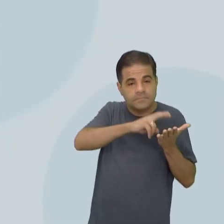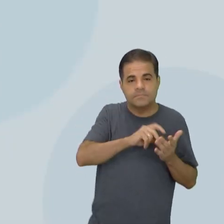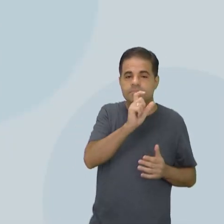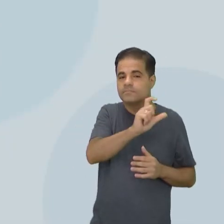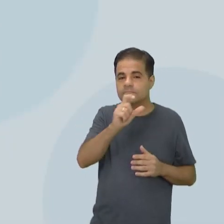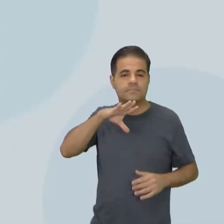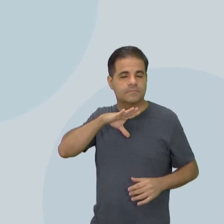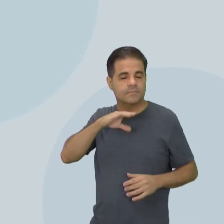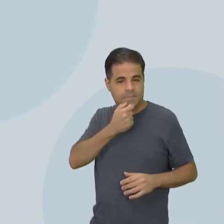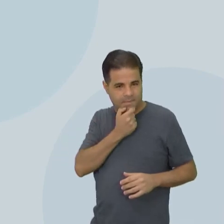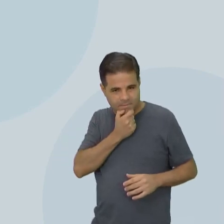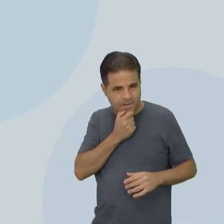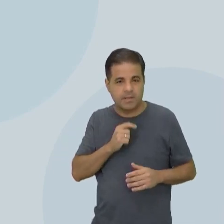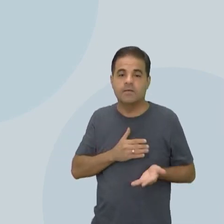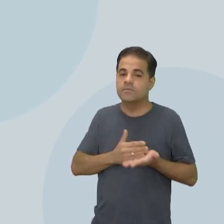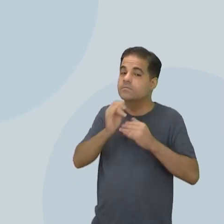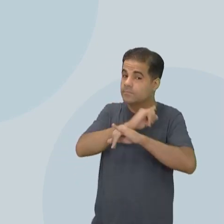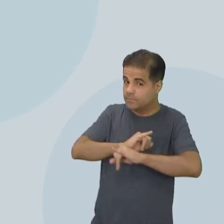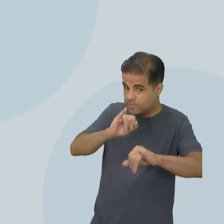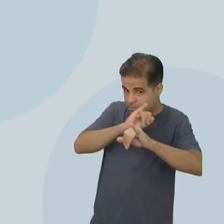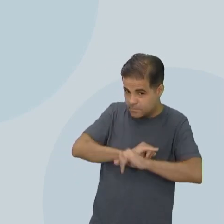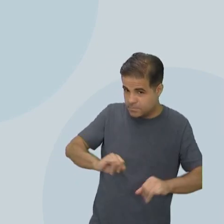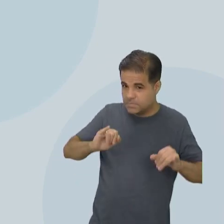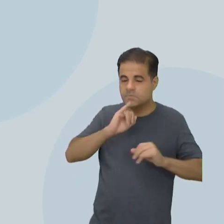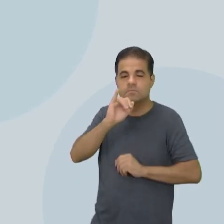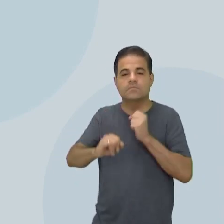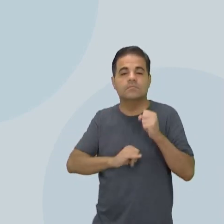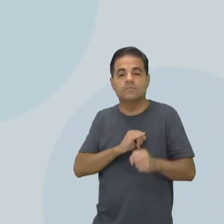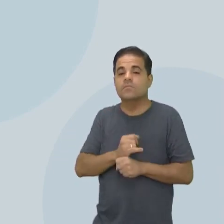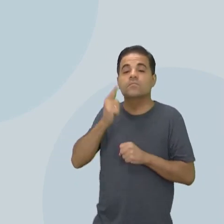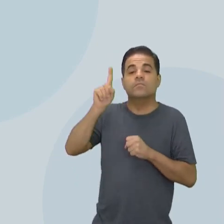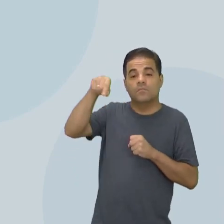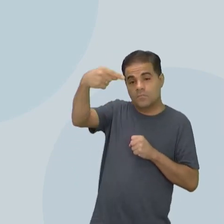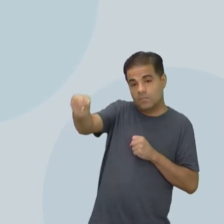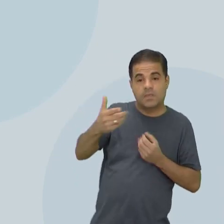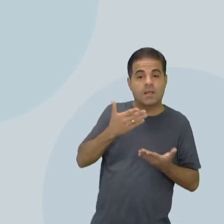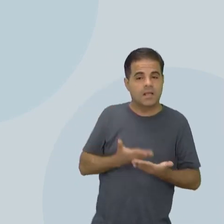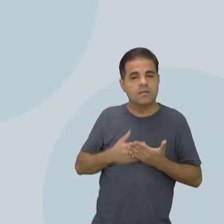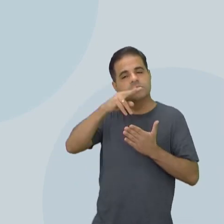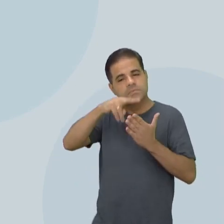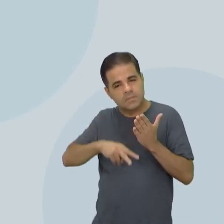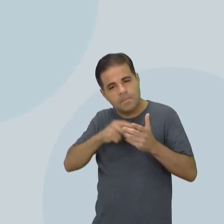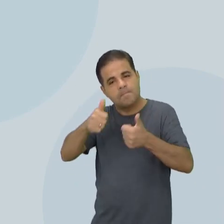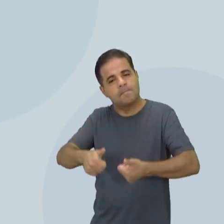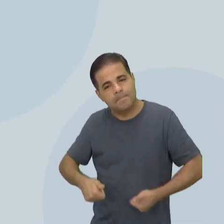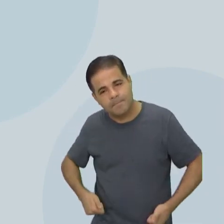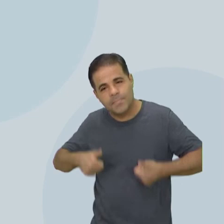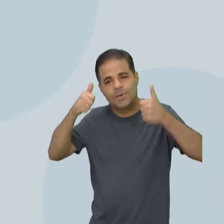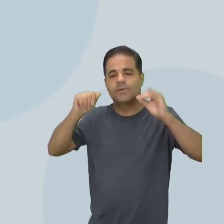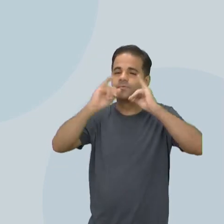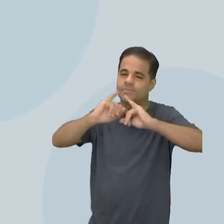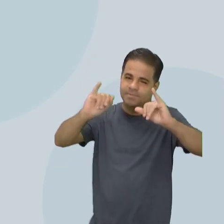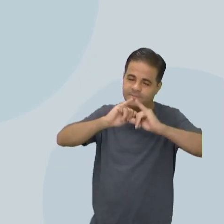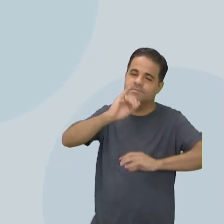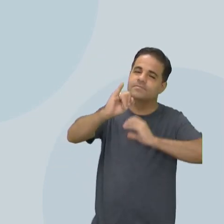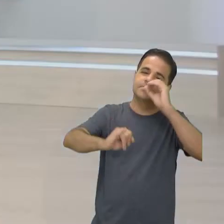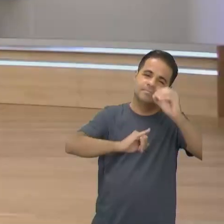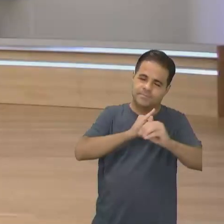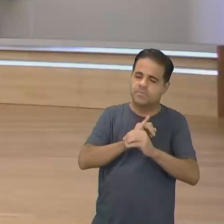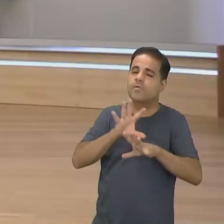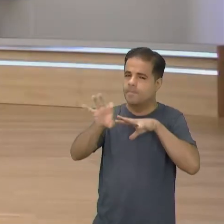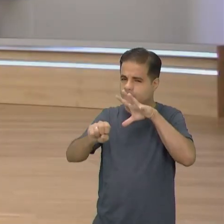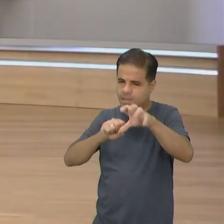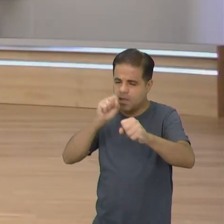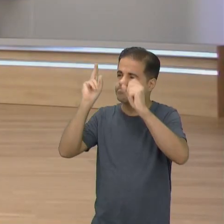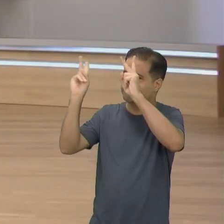língua inglesa partindo do noticiário internacional. O que vem por aí na próxima aula? Lendo ainda melhor o noticiário internacional. Vamos pegar